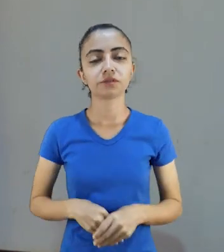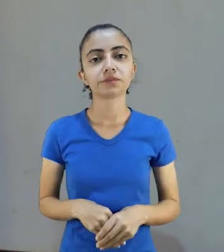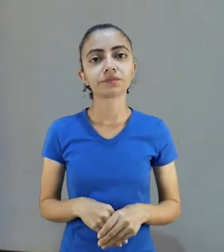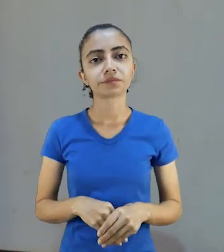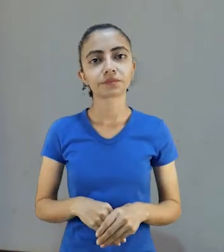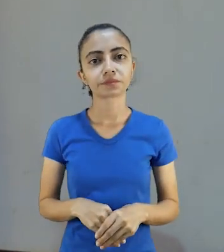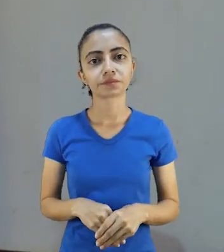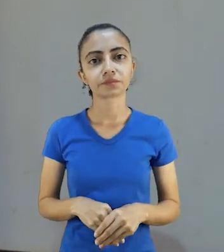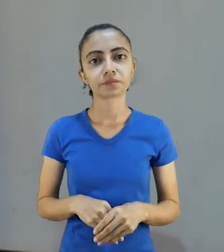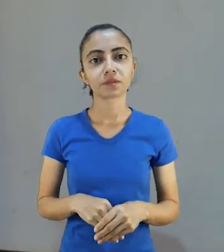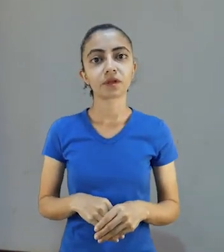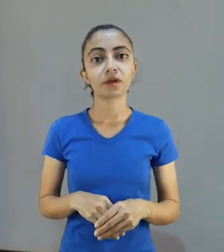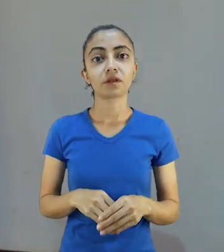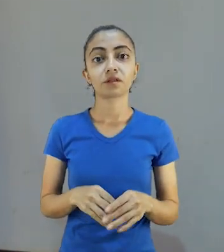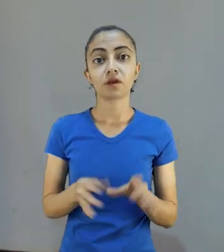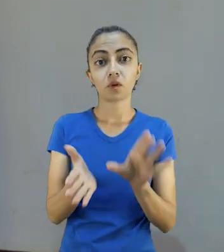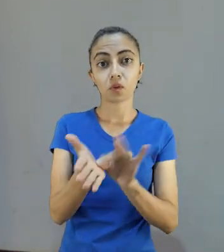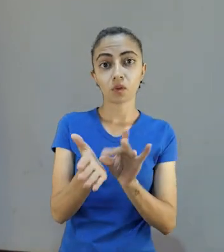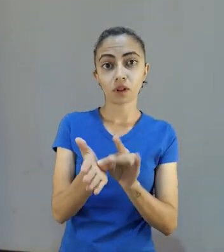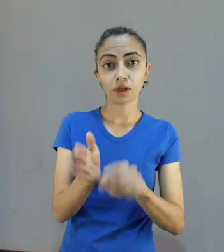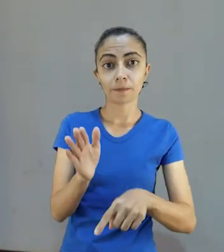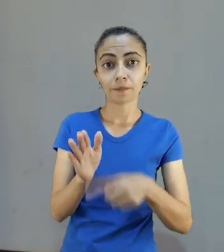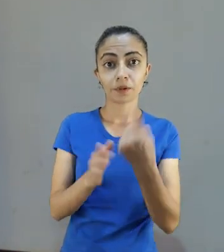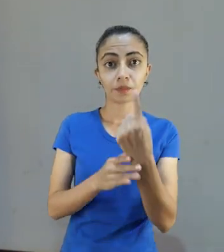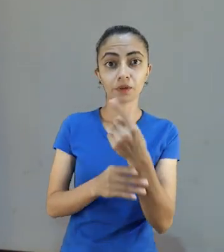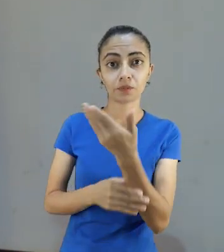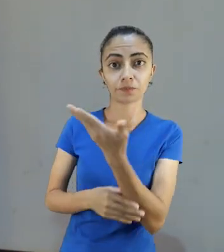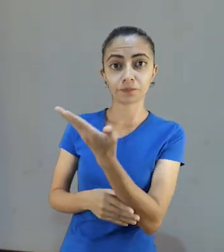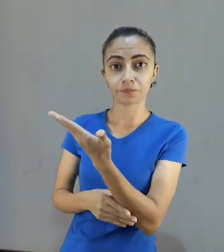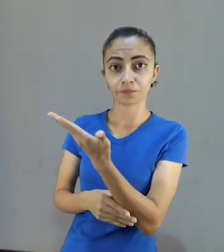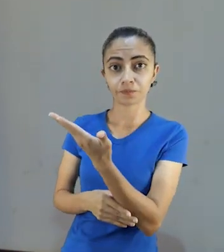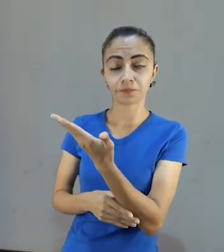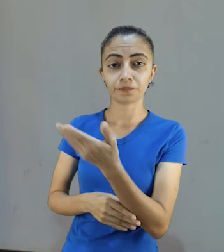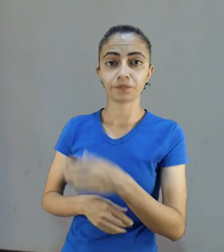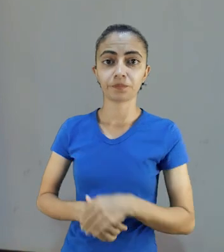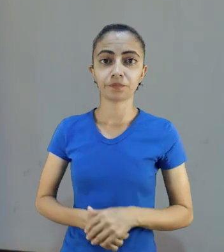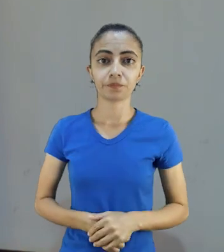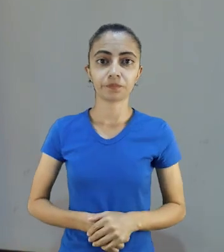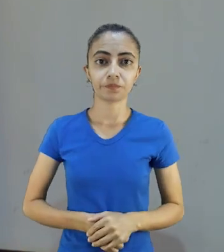Ó, eu vou colar primeiro este pra mim vir com este aqui por cima, pra encher.